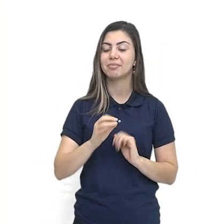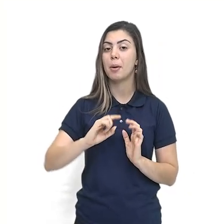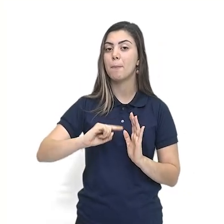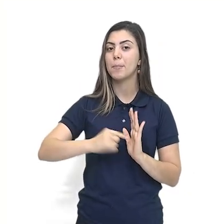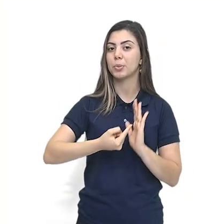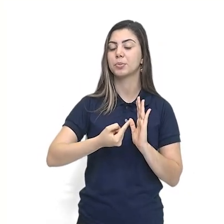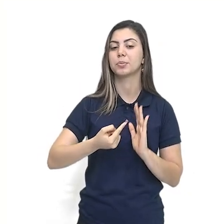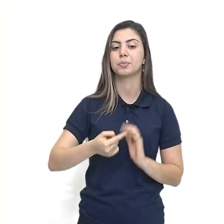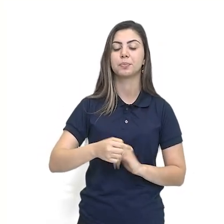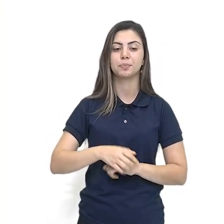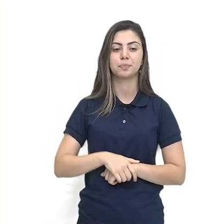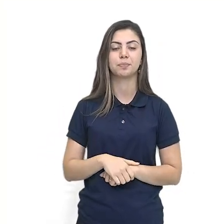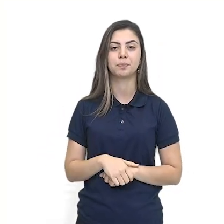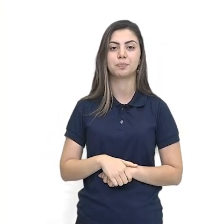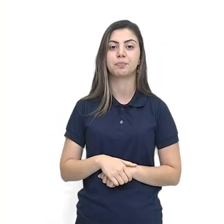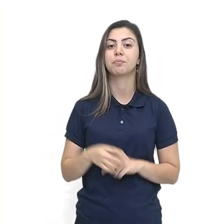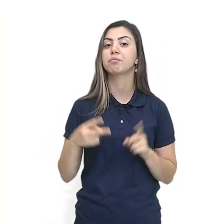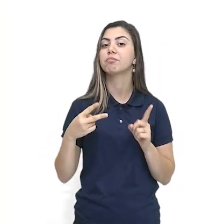certo?